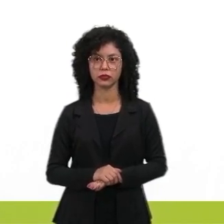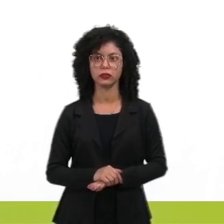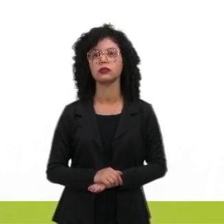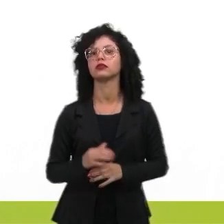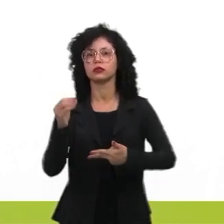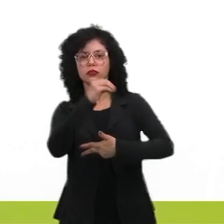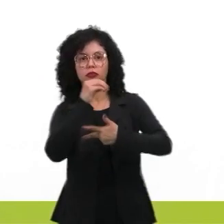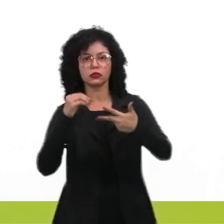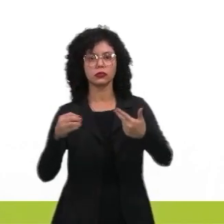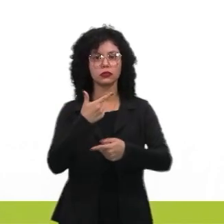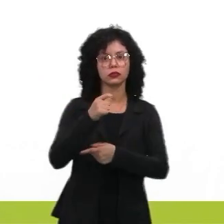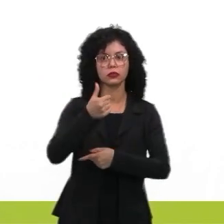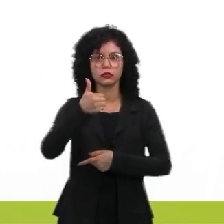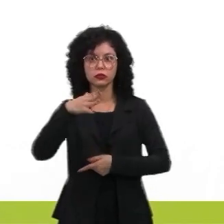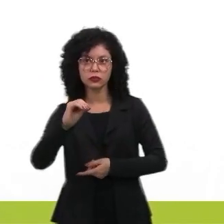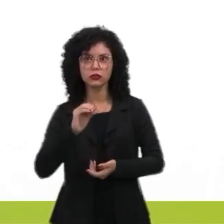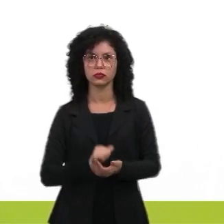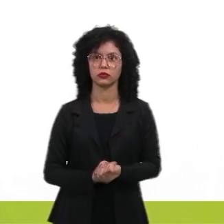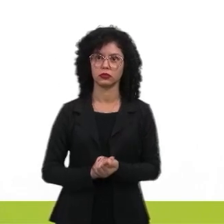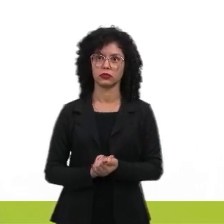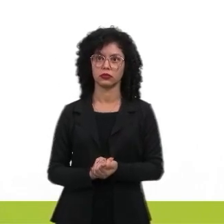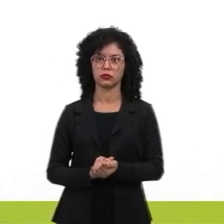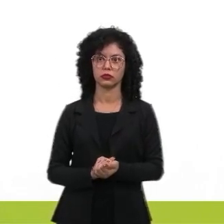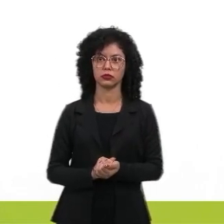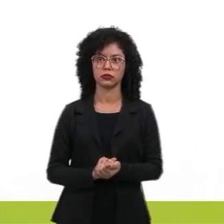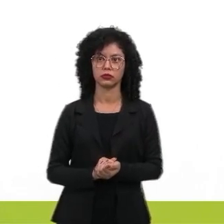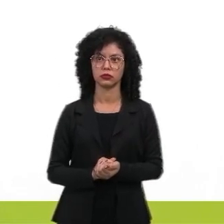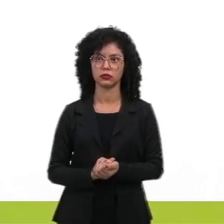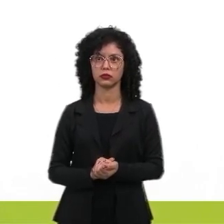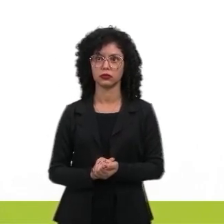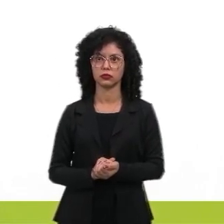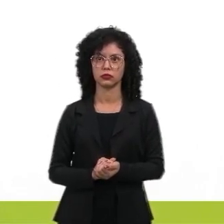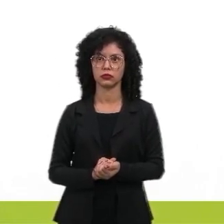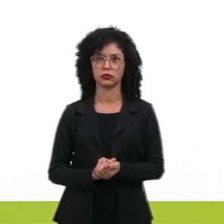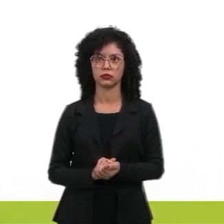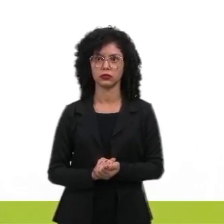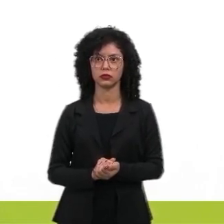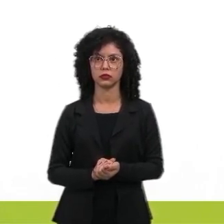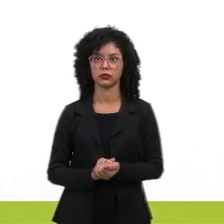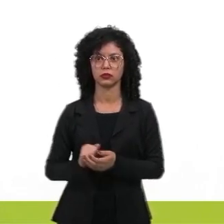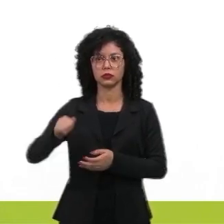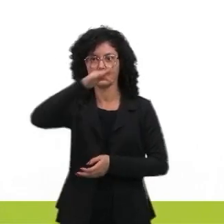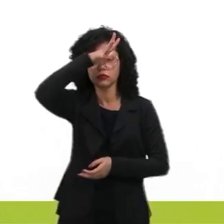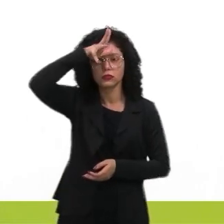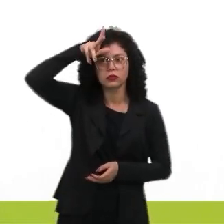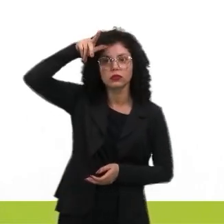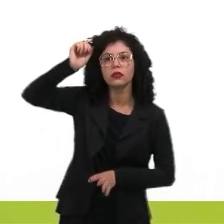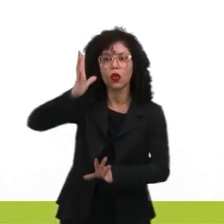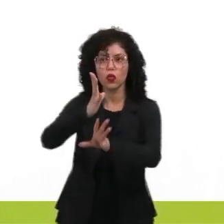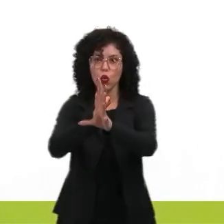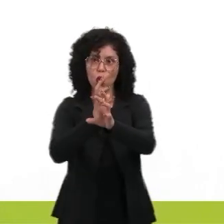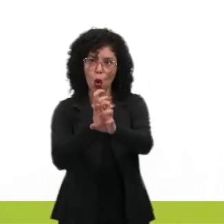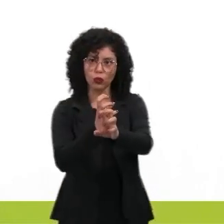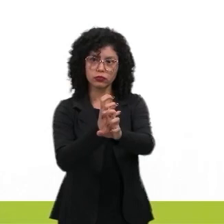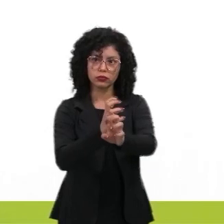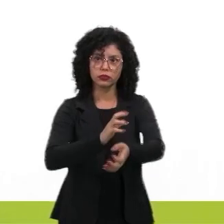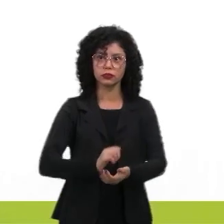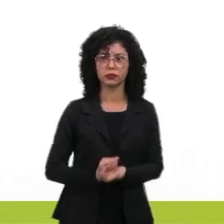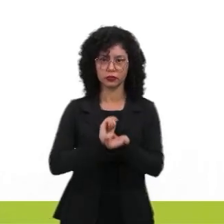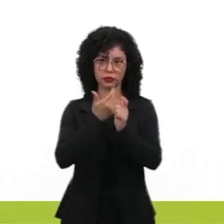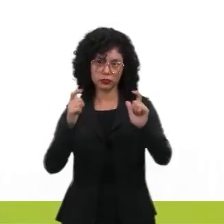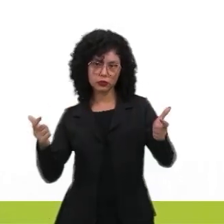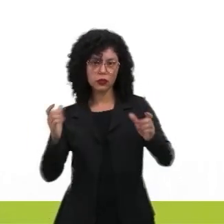Enem 2010, vamos aplicar, gente, no monte de Cerro Aramazonas, né, no deserto do Atacama, no Chile, ficará o